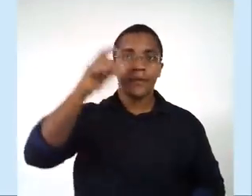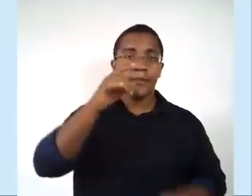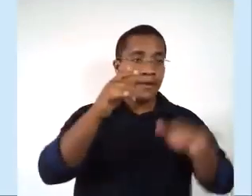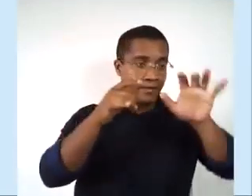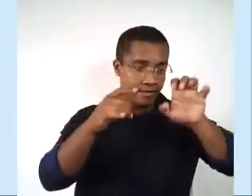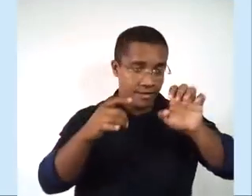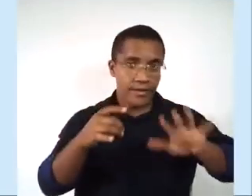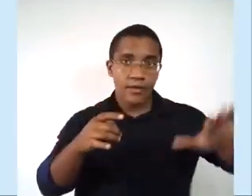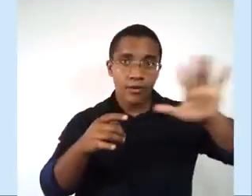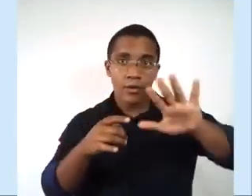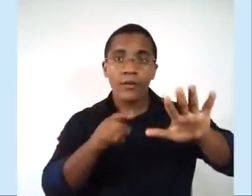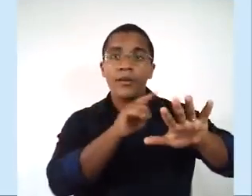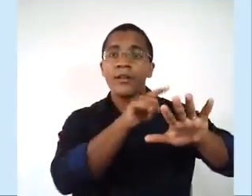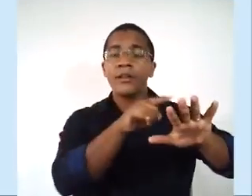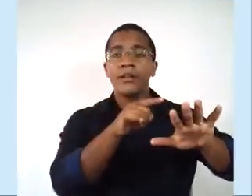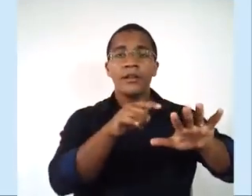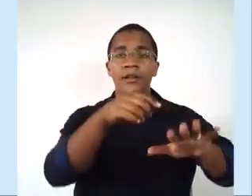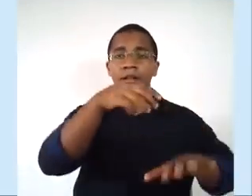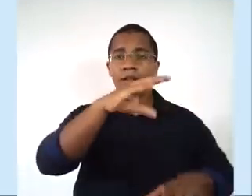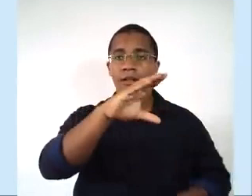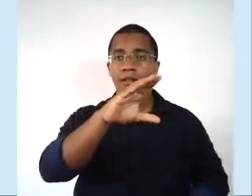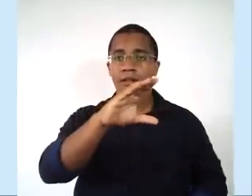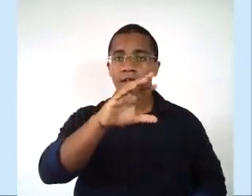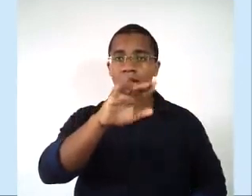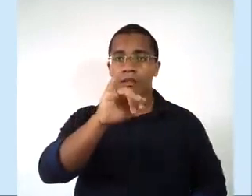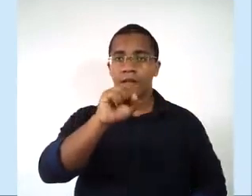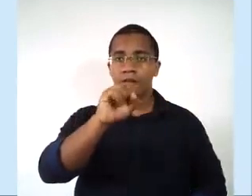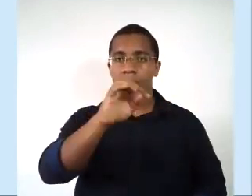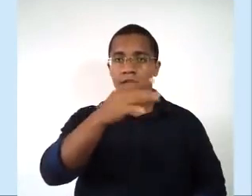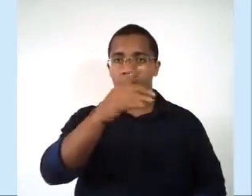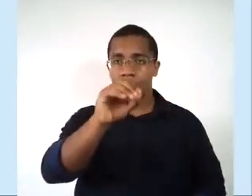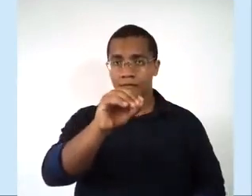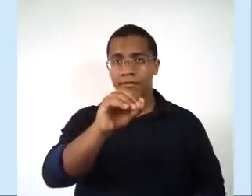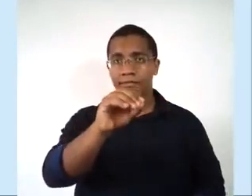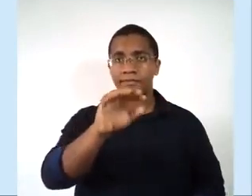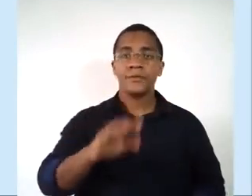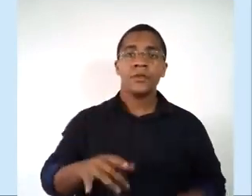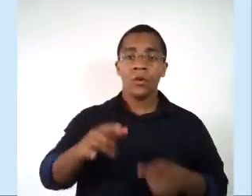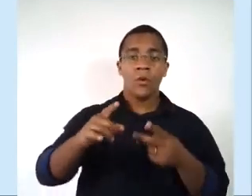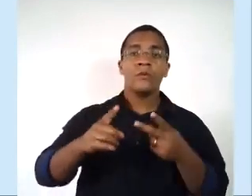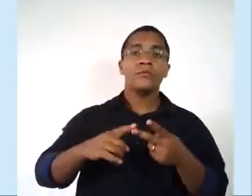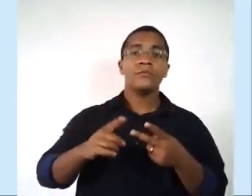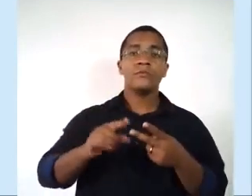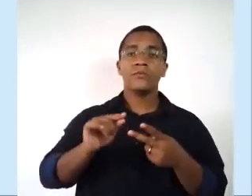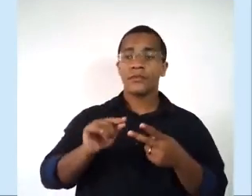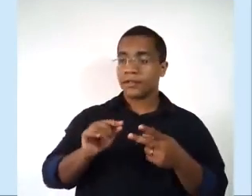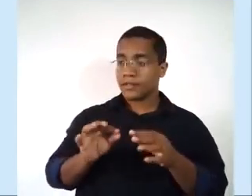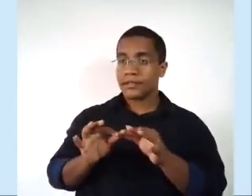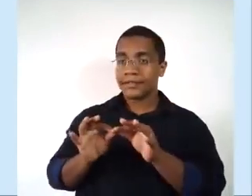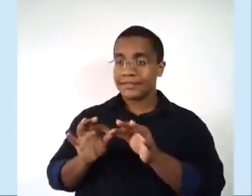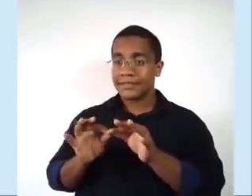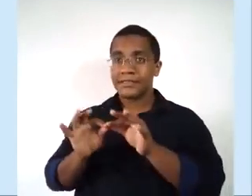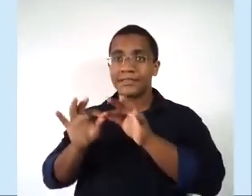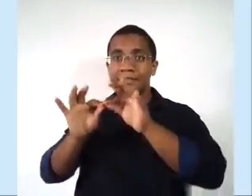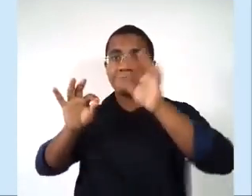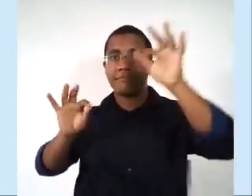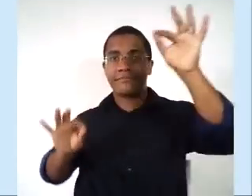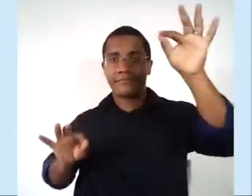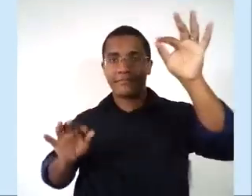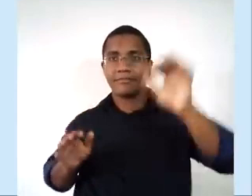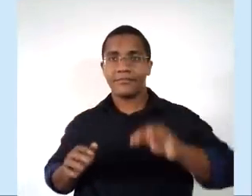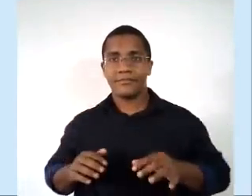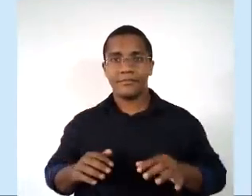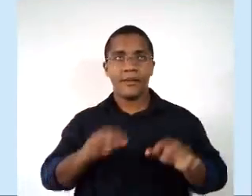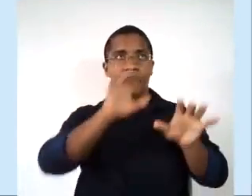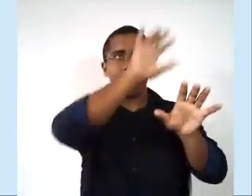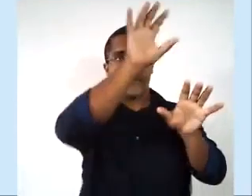extremamente cristão, tá? Uma outra coisa também que vai ocorrer na Turquia vai ser a distância que ela vai ter de alguns blocos europeus, tá? Então isso